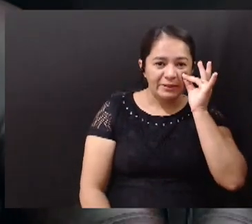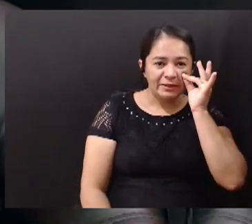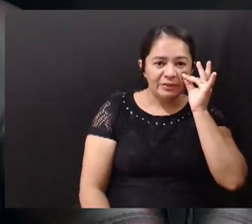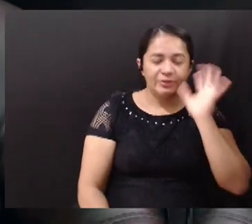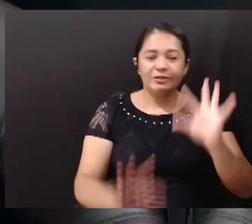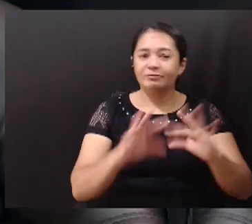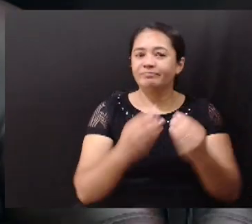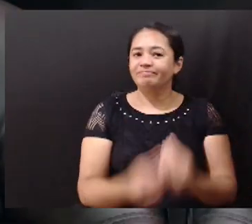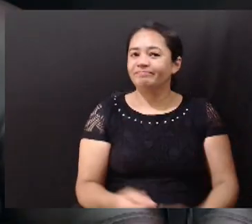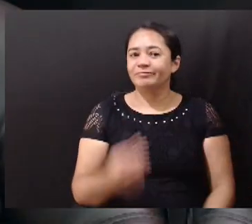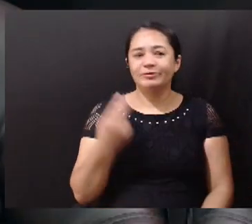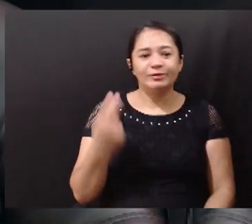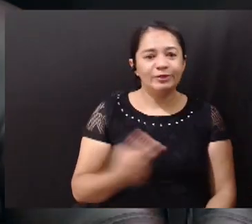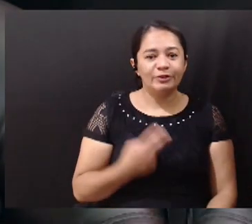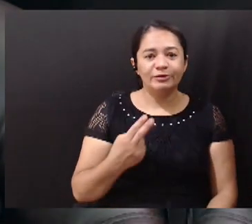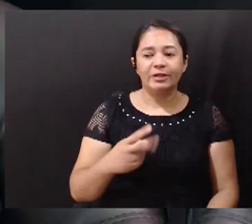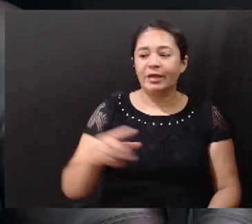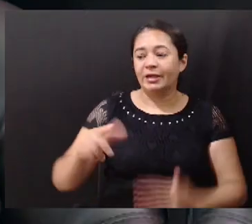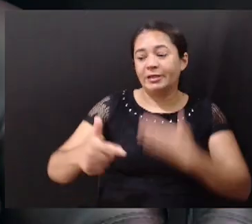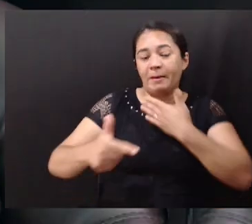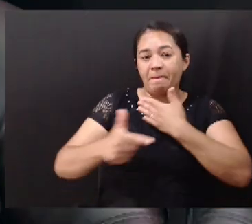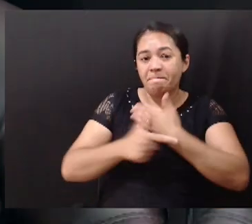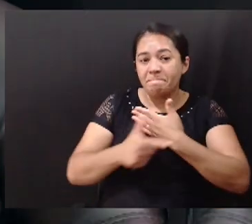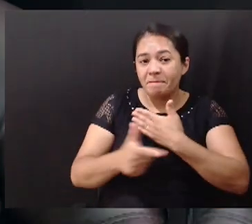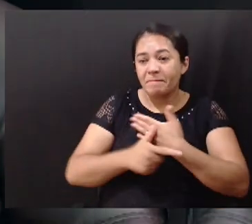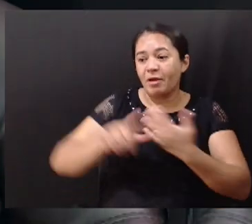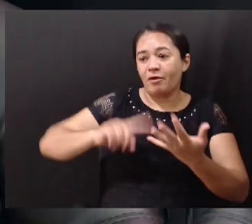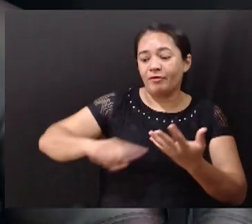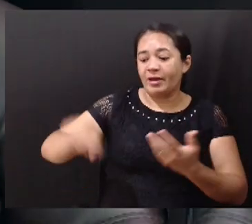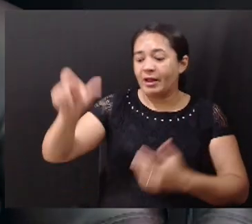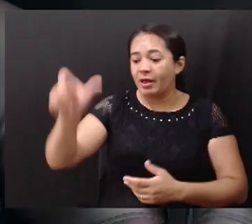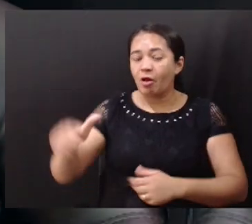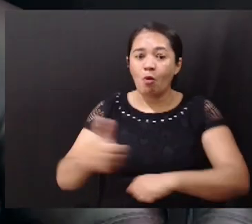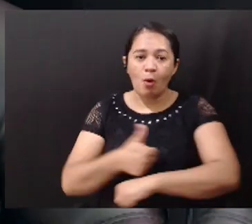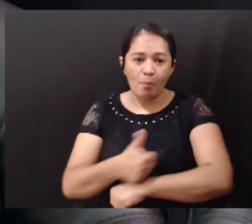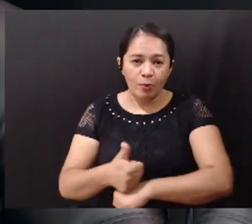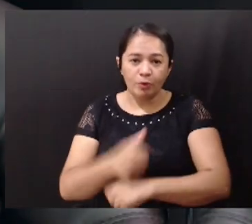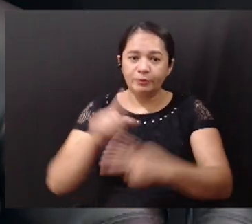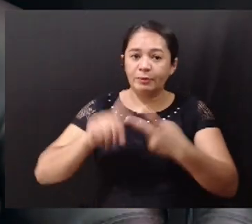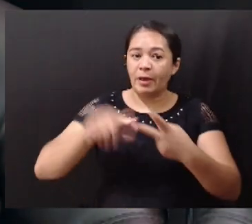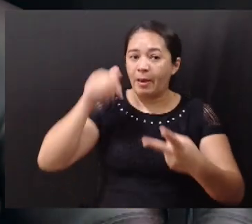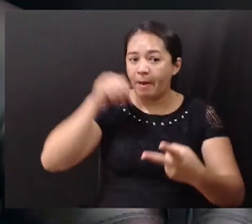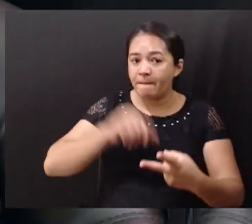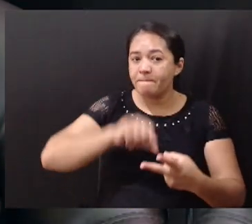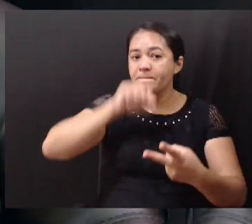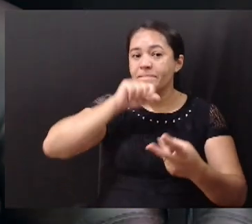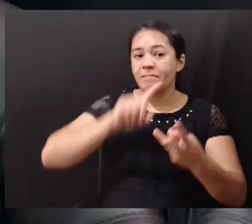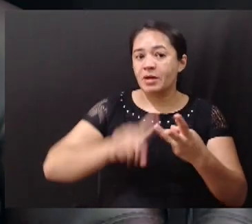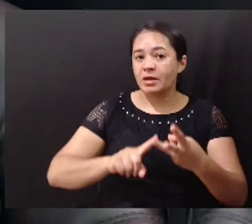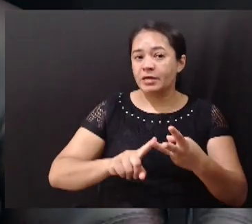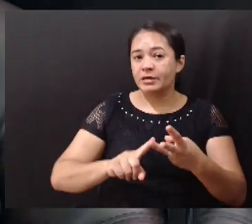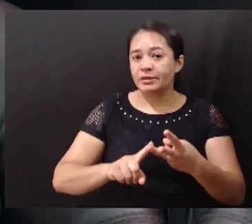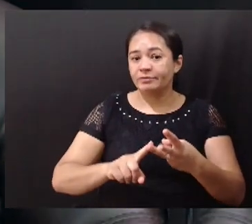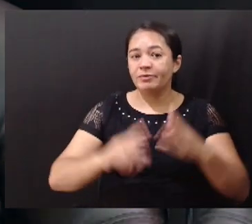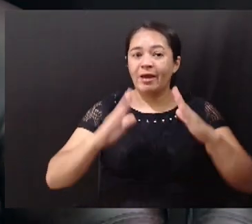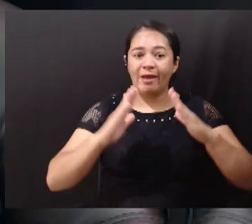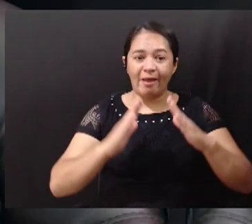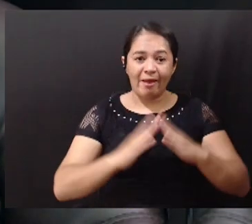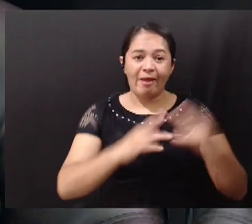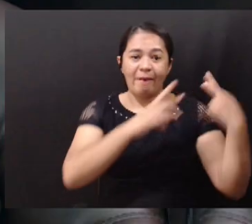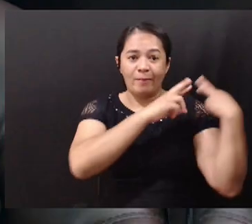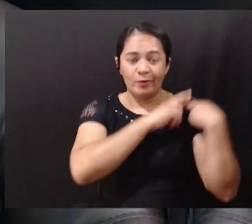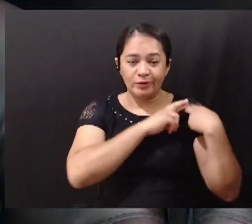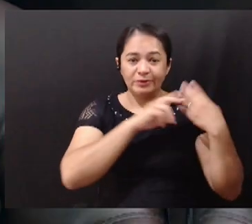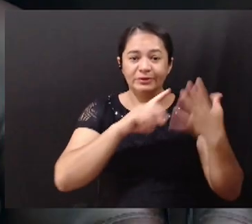tem diversos papéis. Então, ela é uma trabalhadora, ela é uma mãe, ela é uma dona de casa, e ela é também um membro